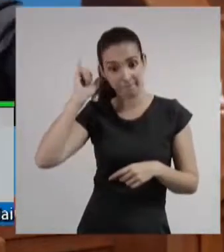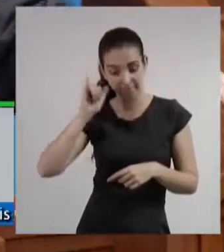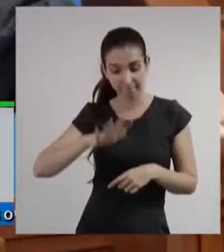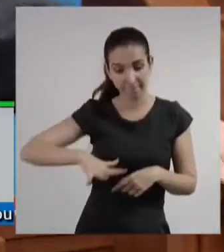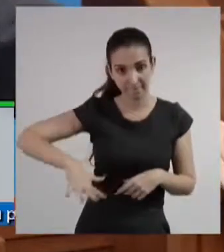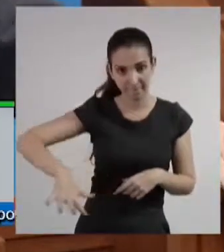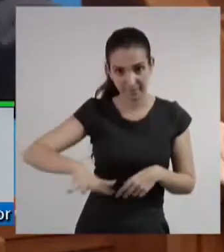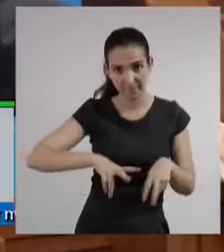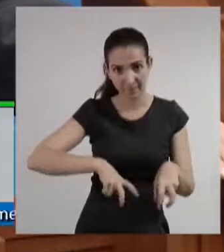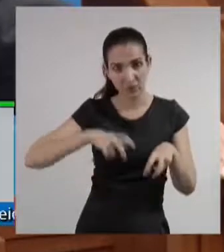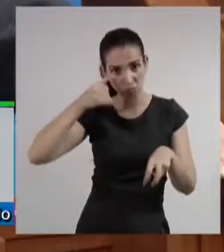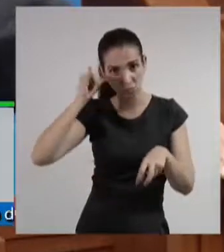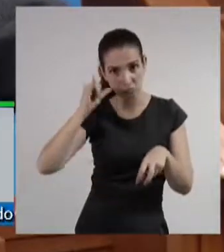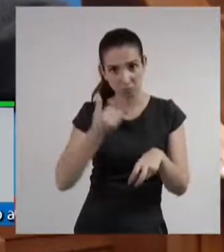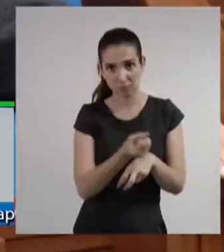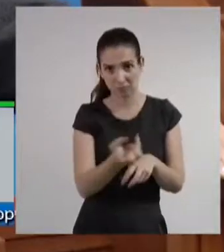solo